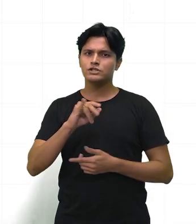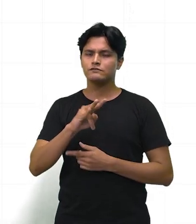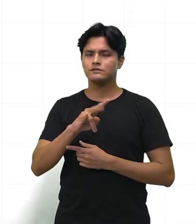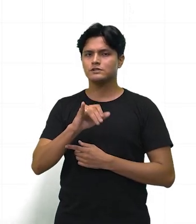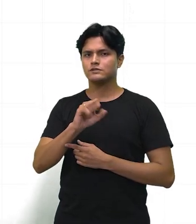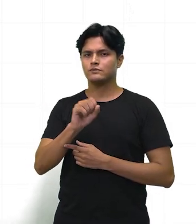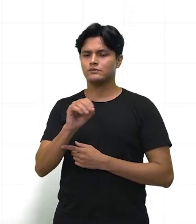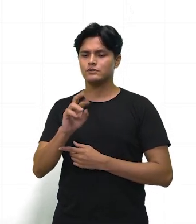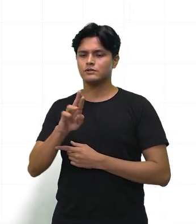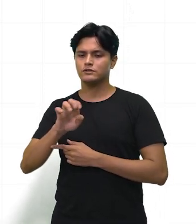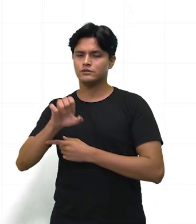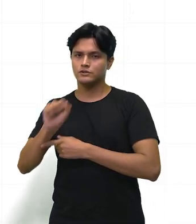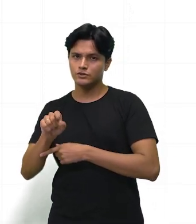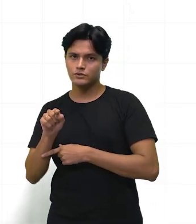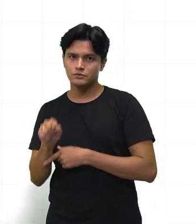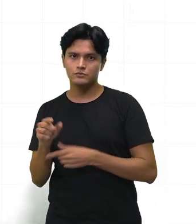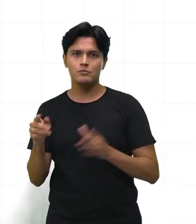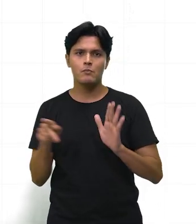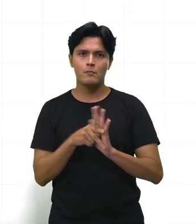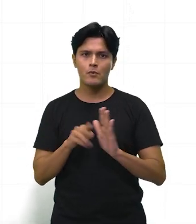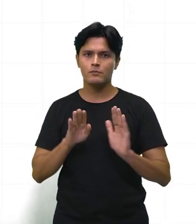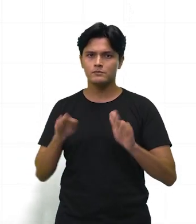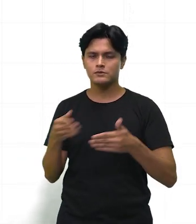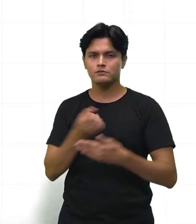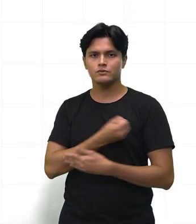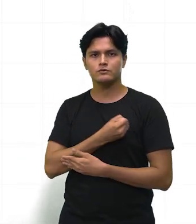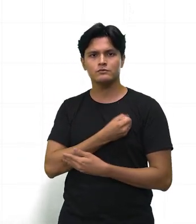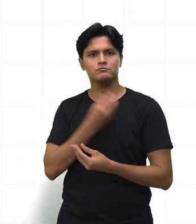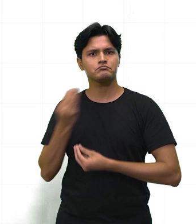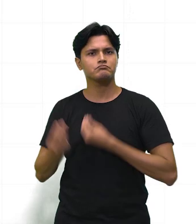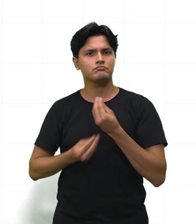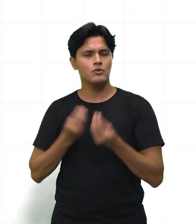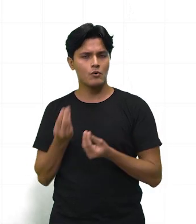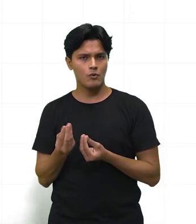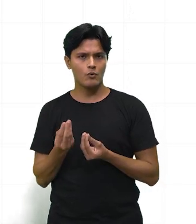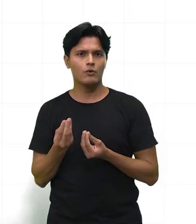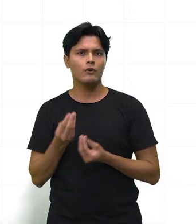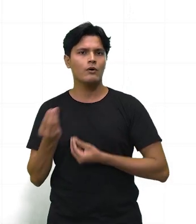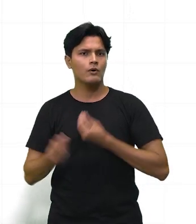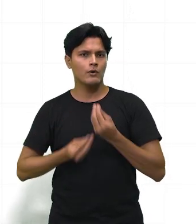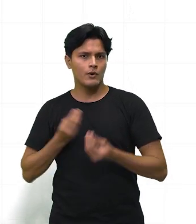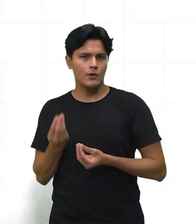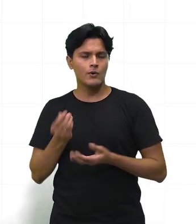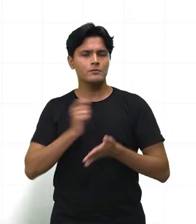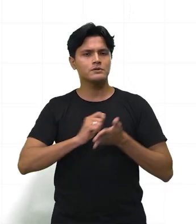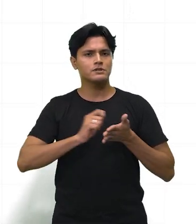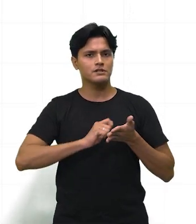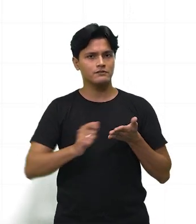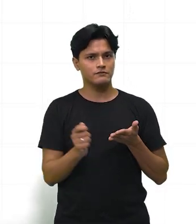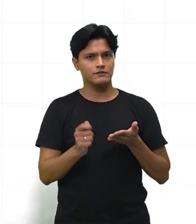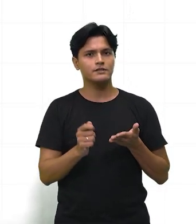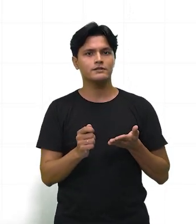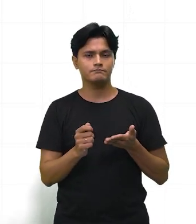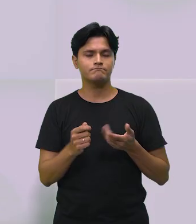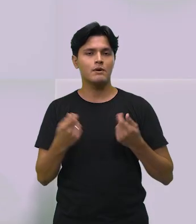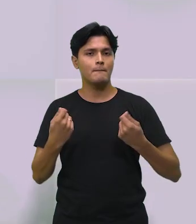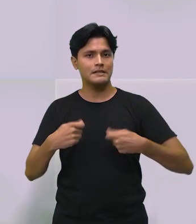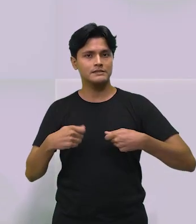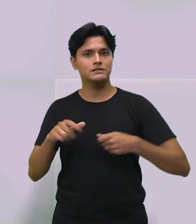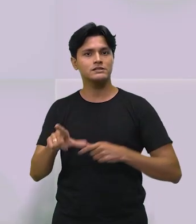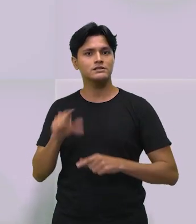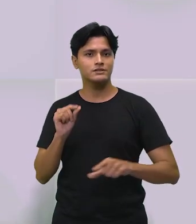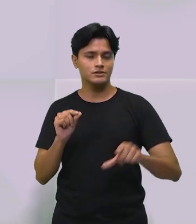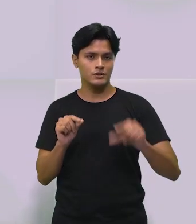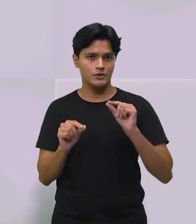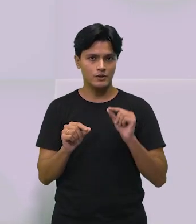gente faz essa cartela? Como a gente pode então colocar aí os divisores de um número? Então, eu vou escolher um número,